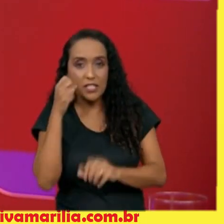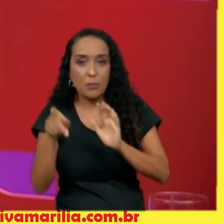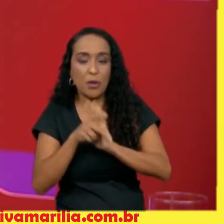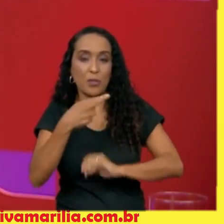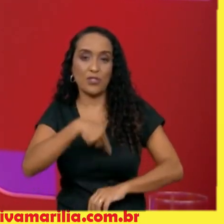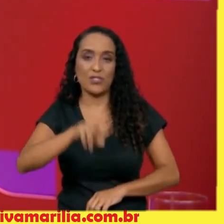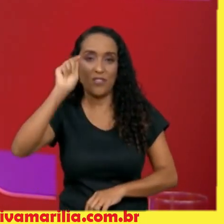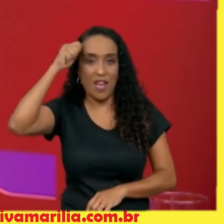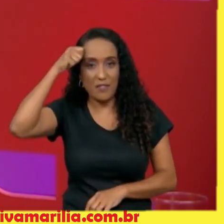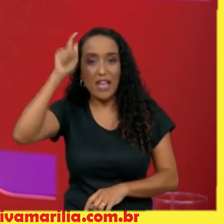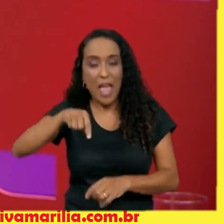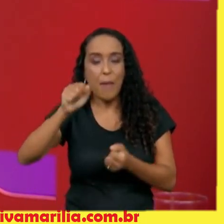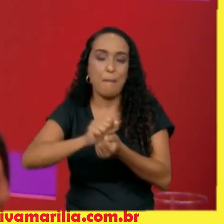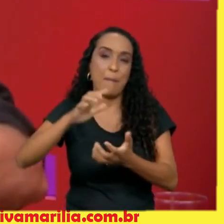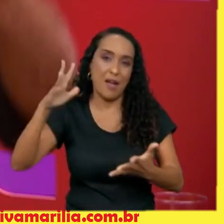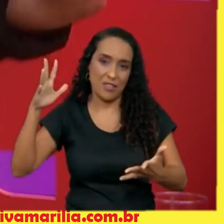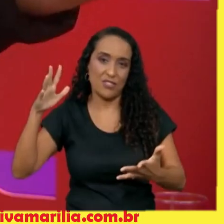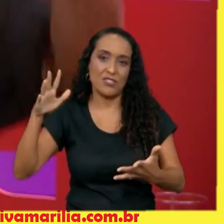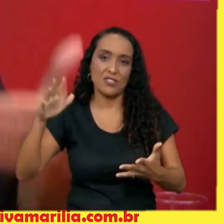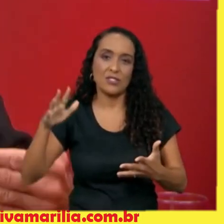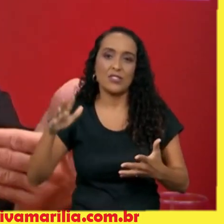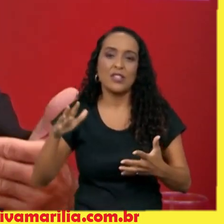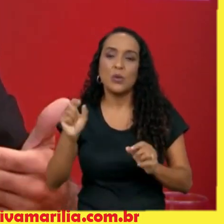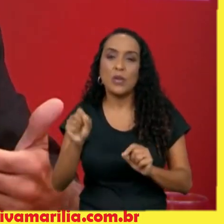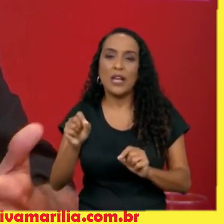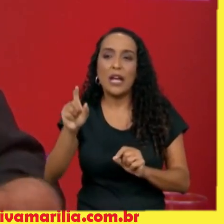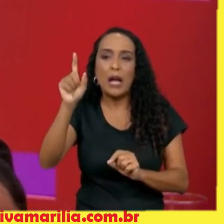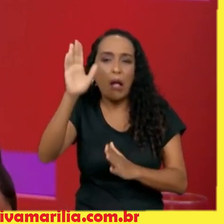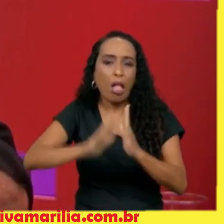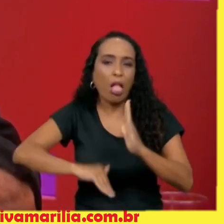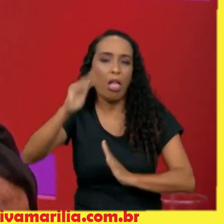religiosa africana, que é mágica, né, e tal, com uma pátina